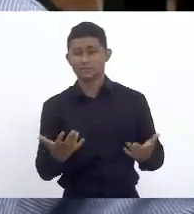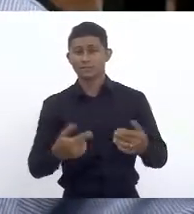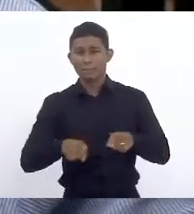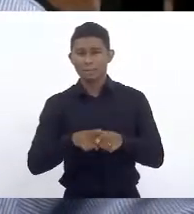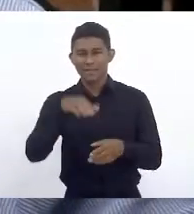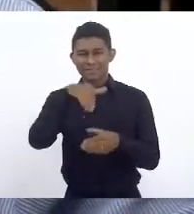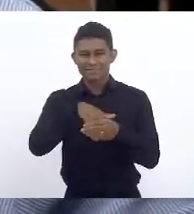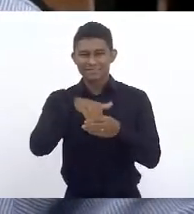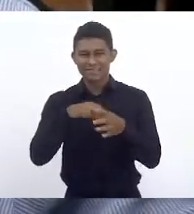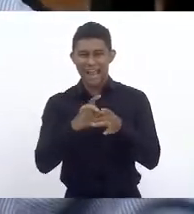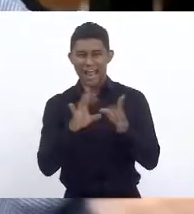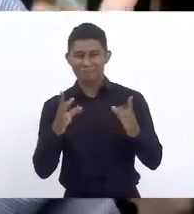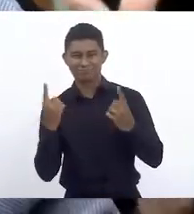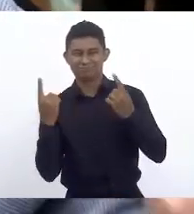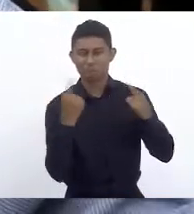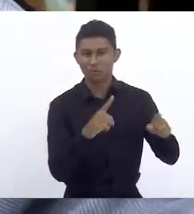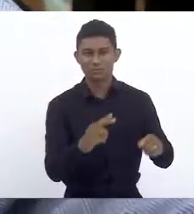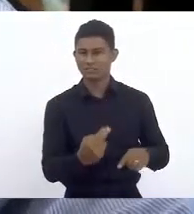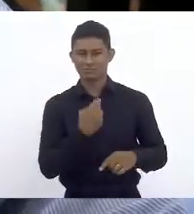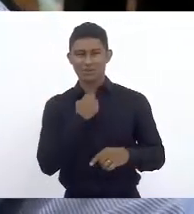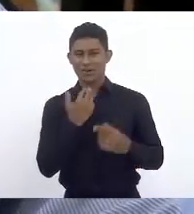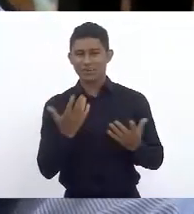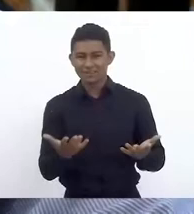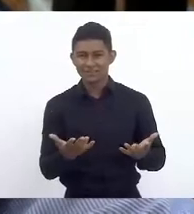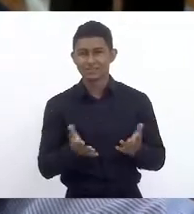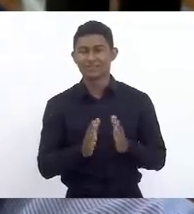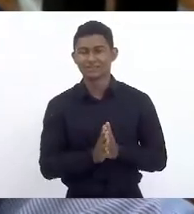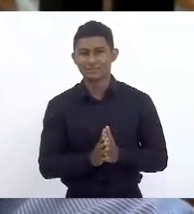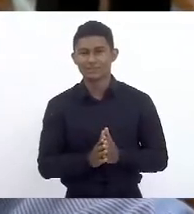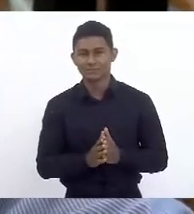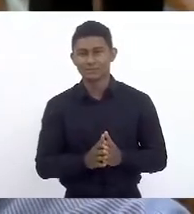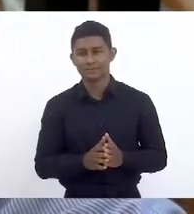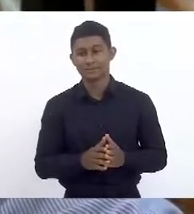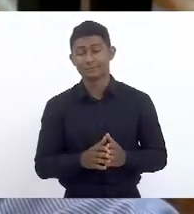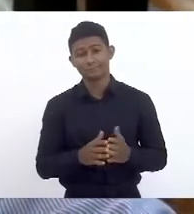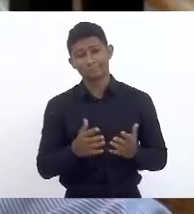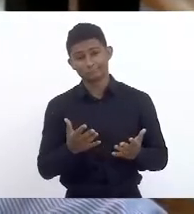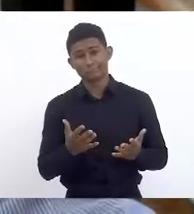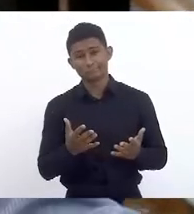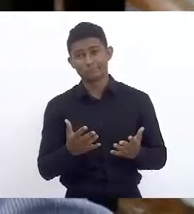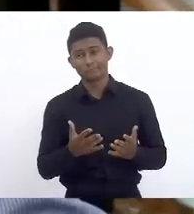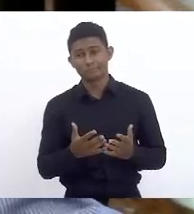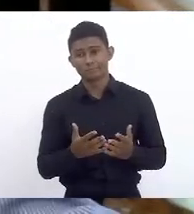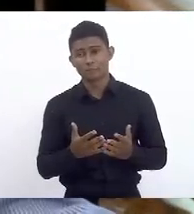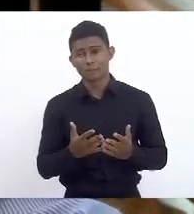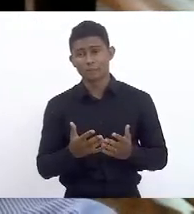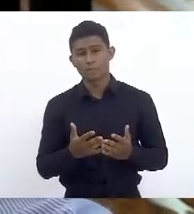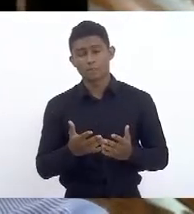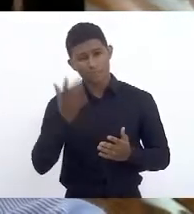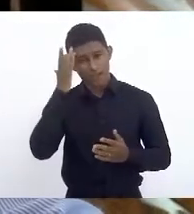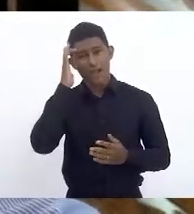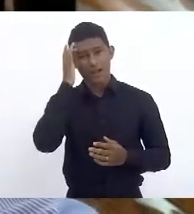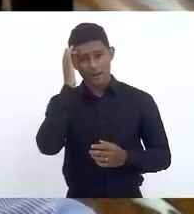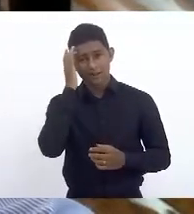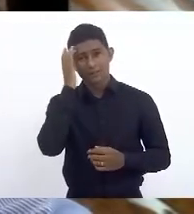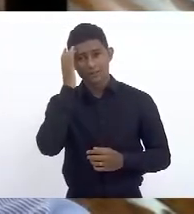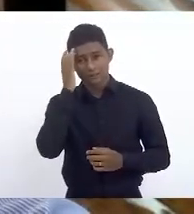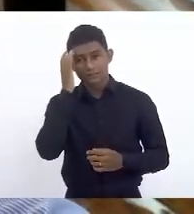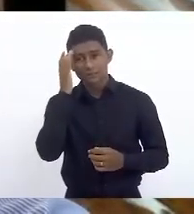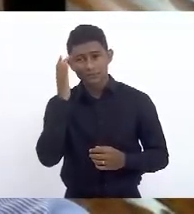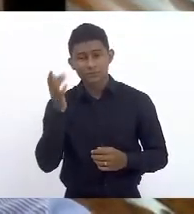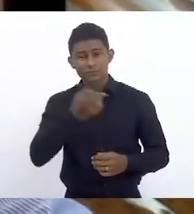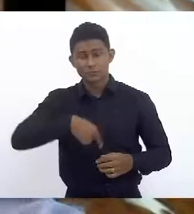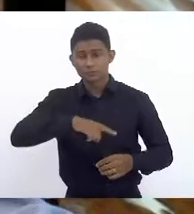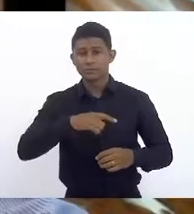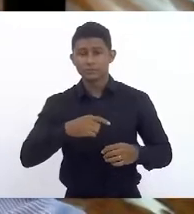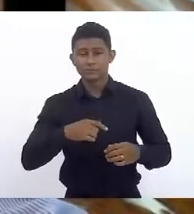é o caso do teto dos gastos ou da dolarização que foi feita na Argentina e levou lá o caos. Então, acho que não se deve procurar